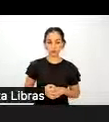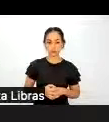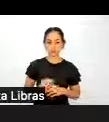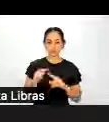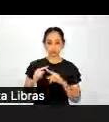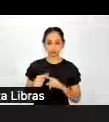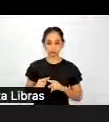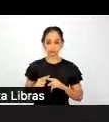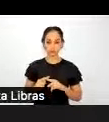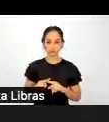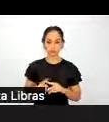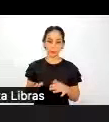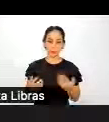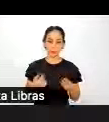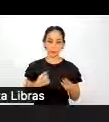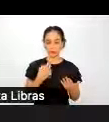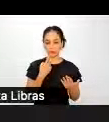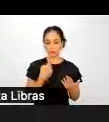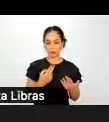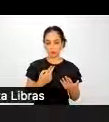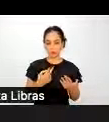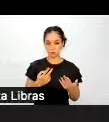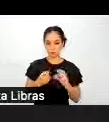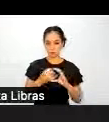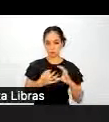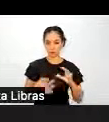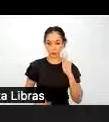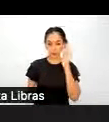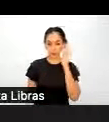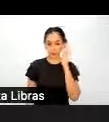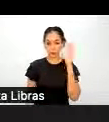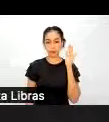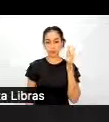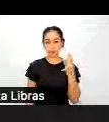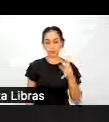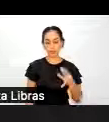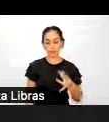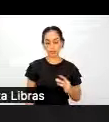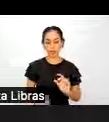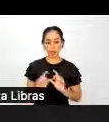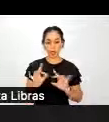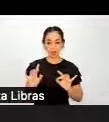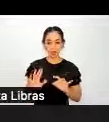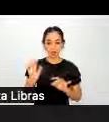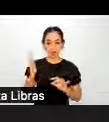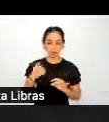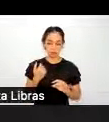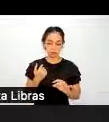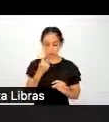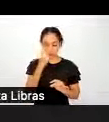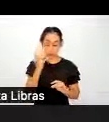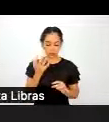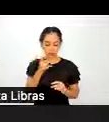multiplicação. Então, eu vou falar essas características principais de cada caso e quem tiver interesse depois também